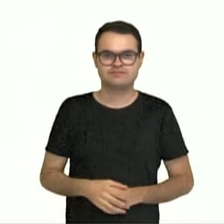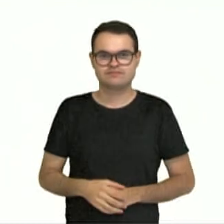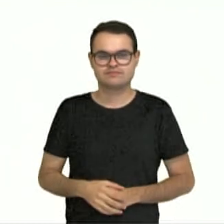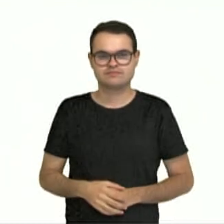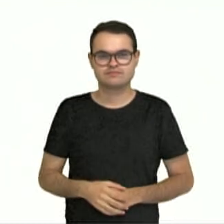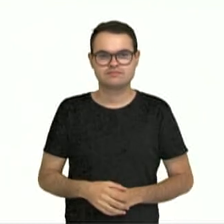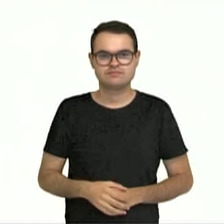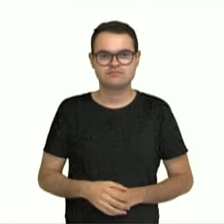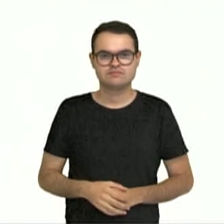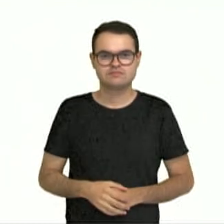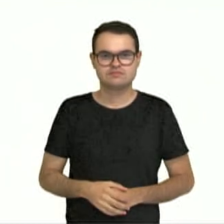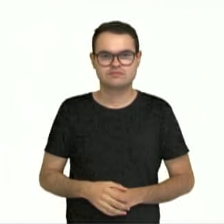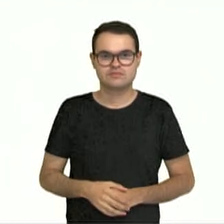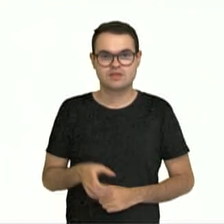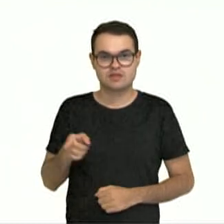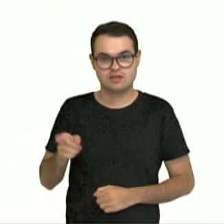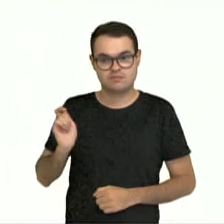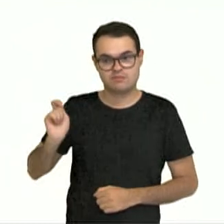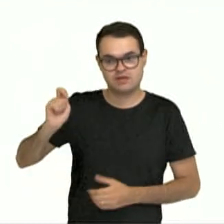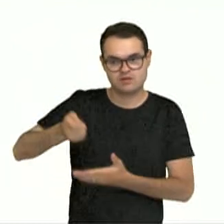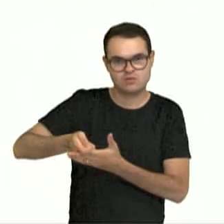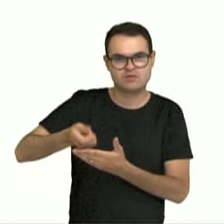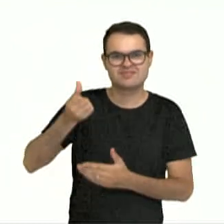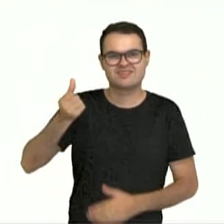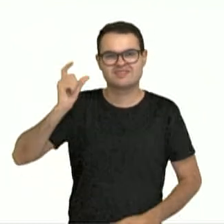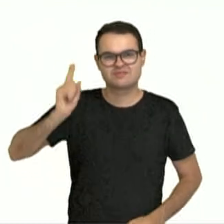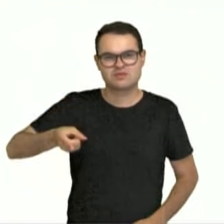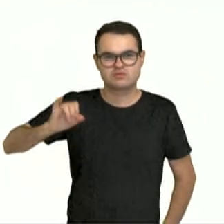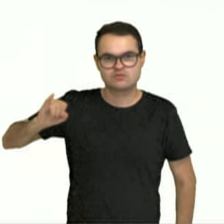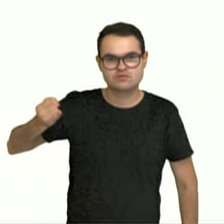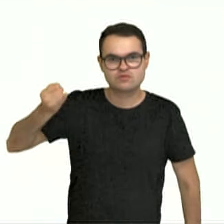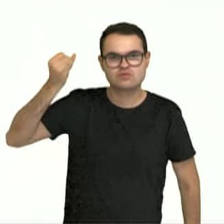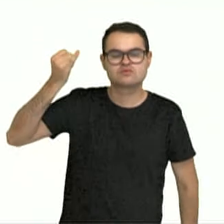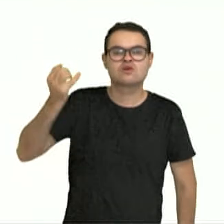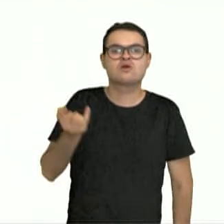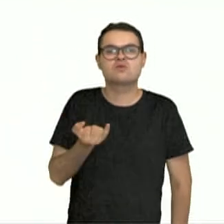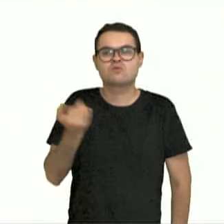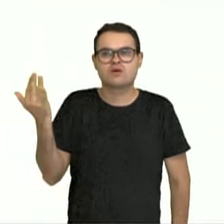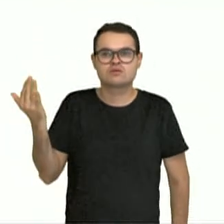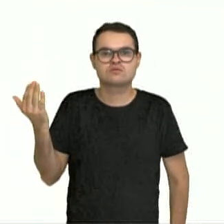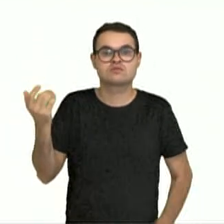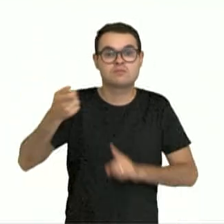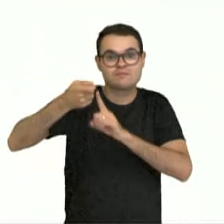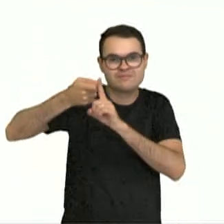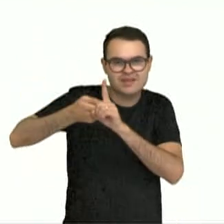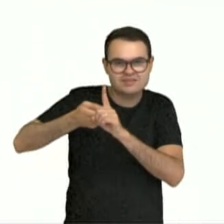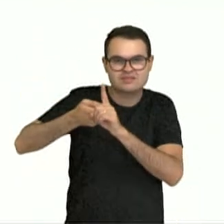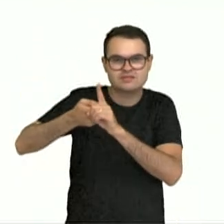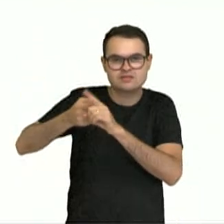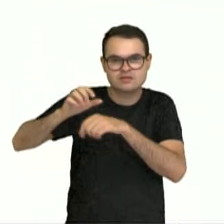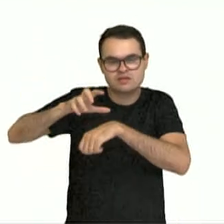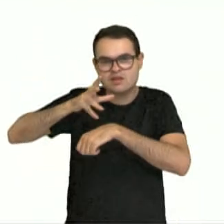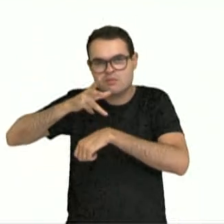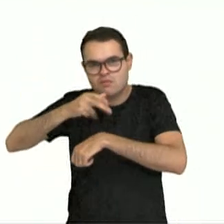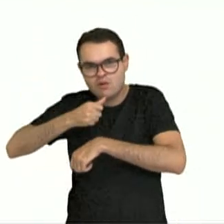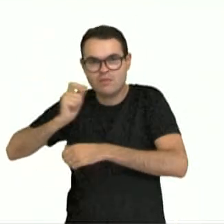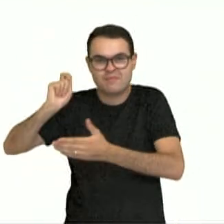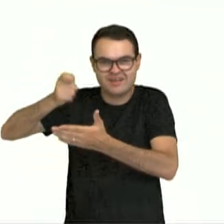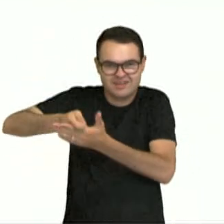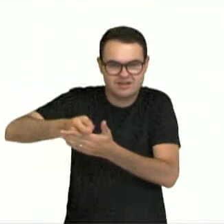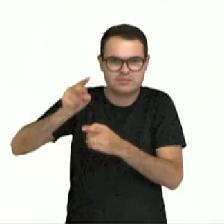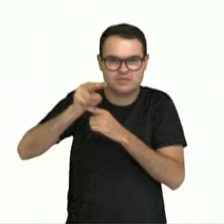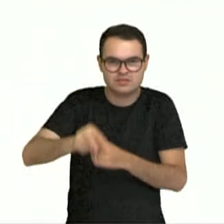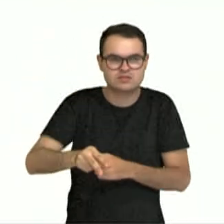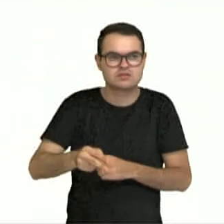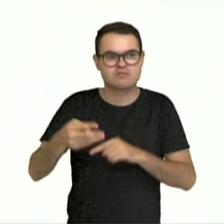valor. Sabendo que ele pagou 6 mil de juros, quantos meses ele levou para pagar o empréstimo? 3 meses, 5 meses,